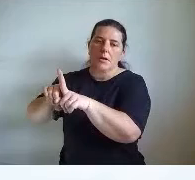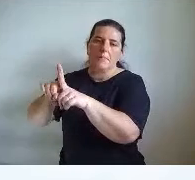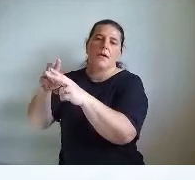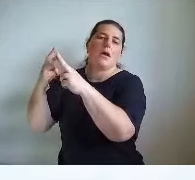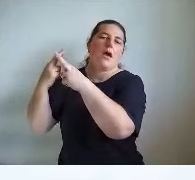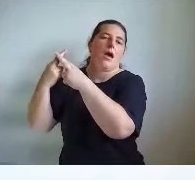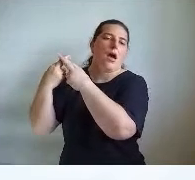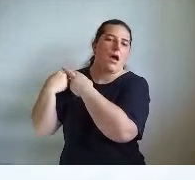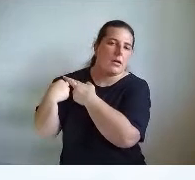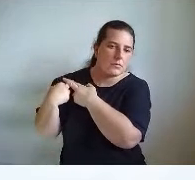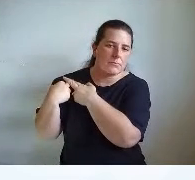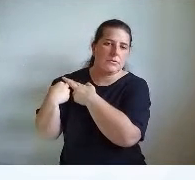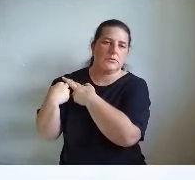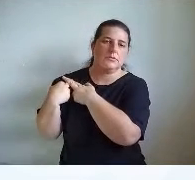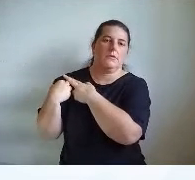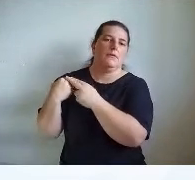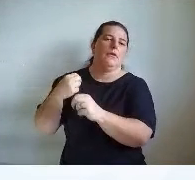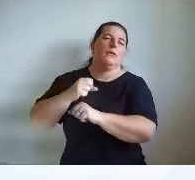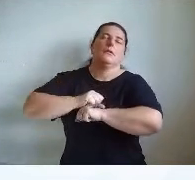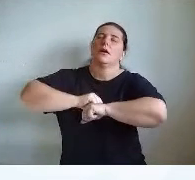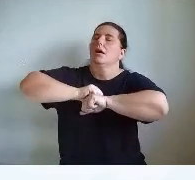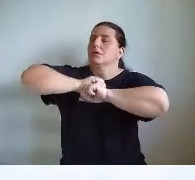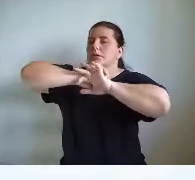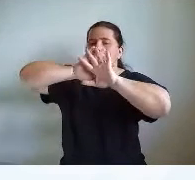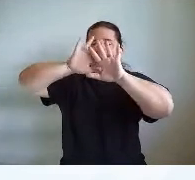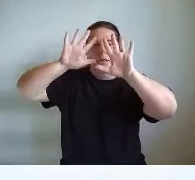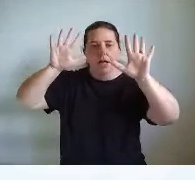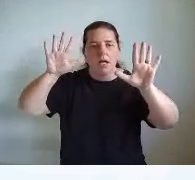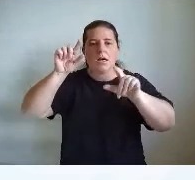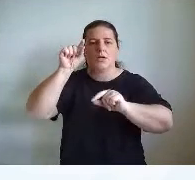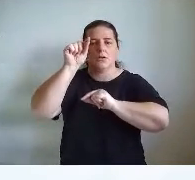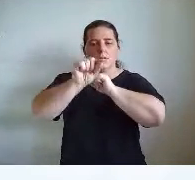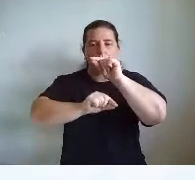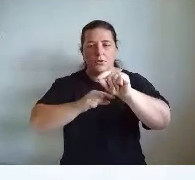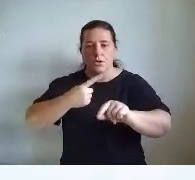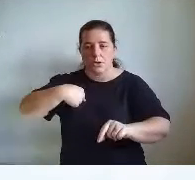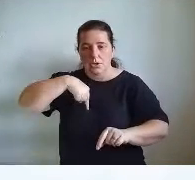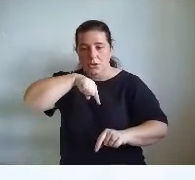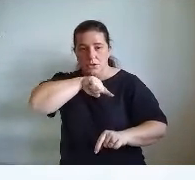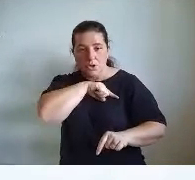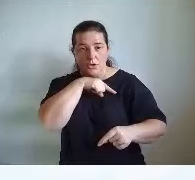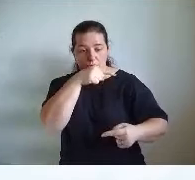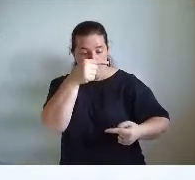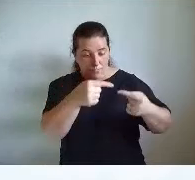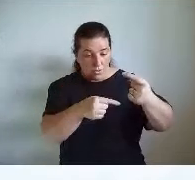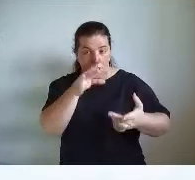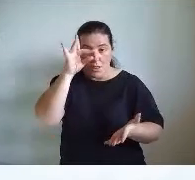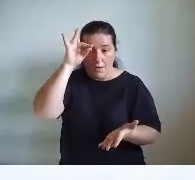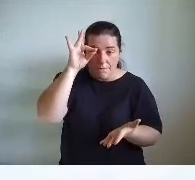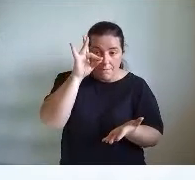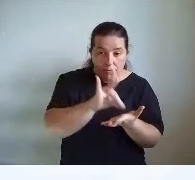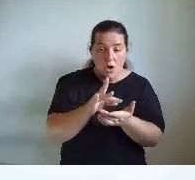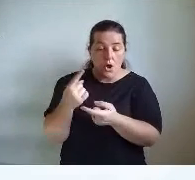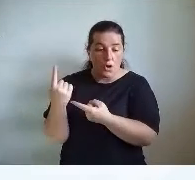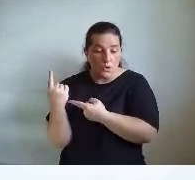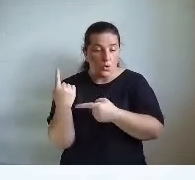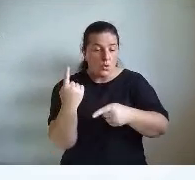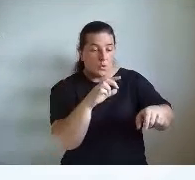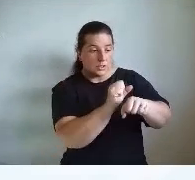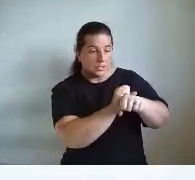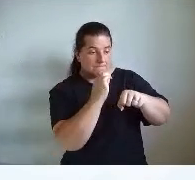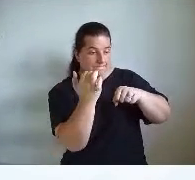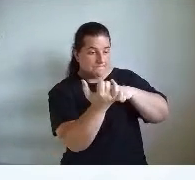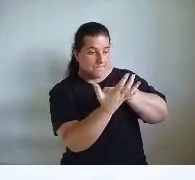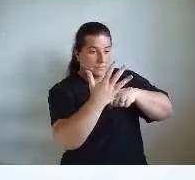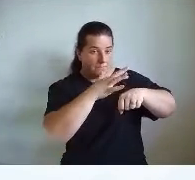muito claro que se tivéssemos tido políticas efetivas de combate à pandemia e também de auxílio, de apoio